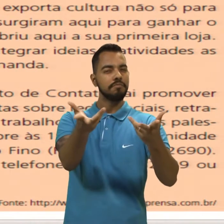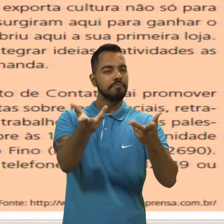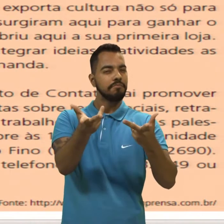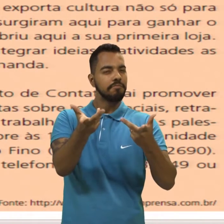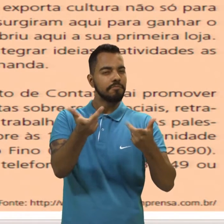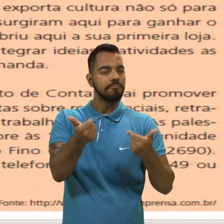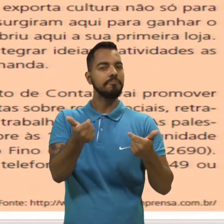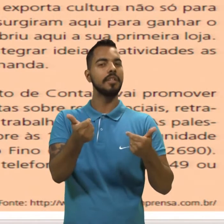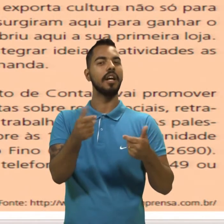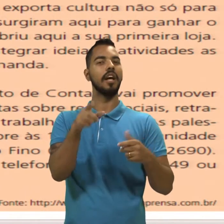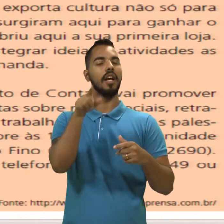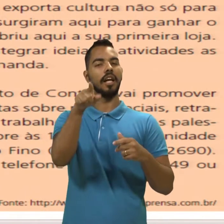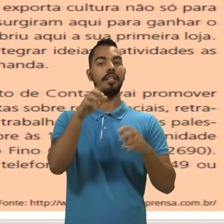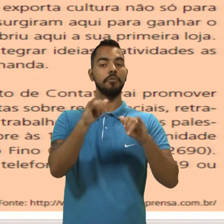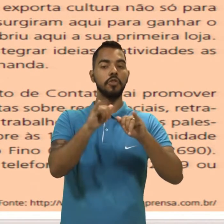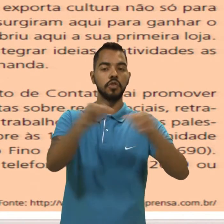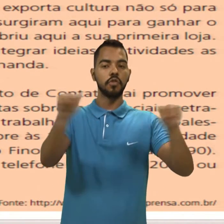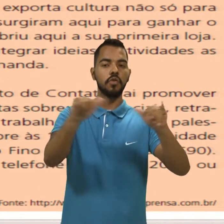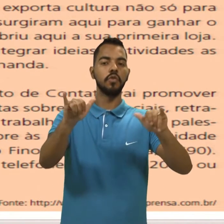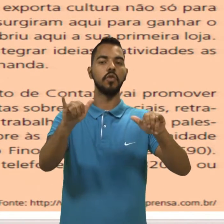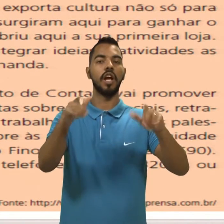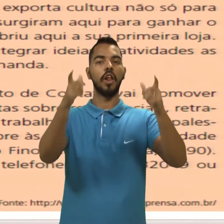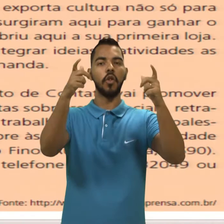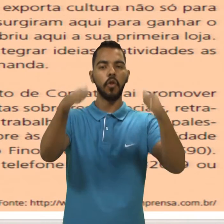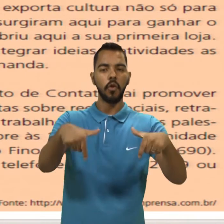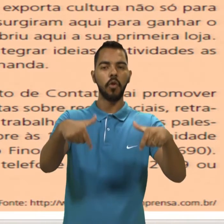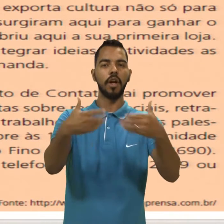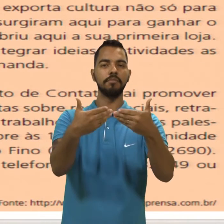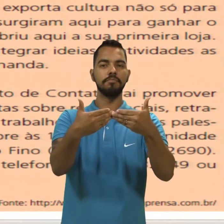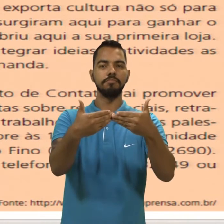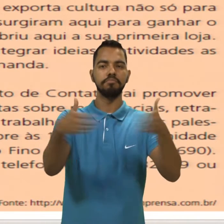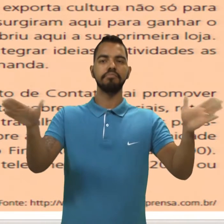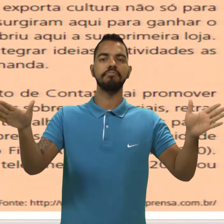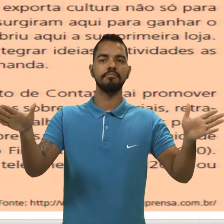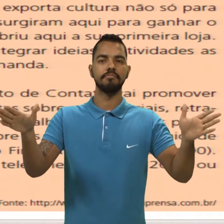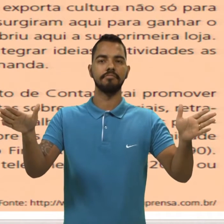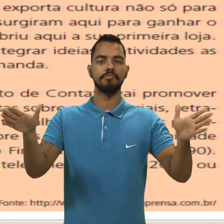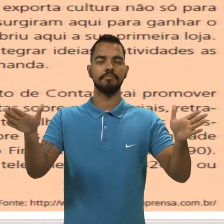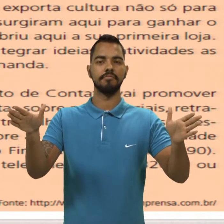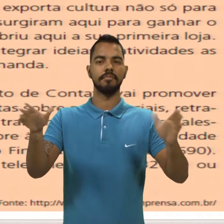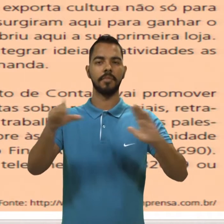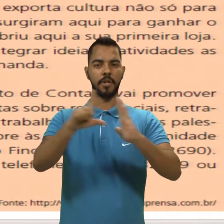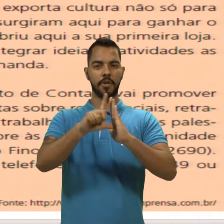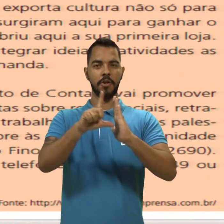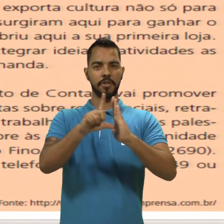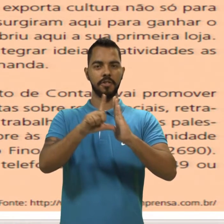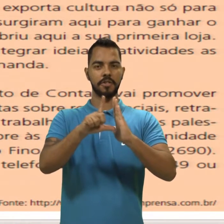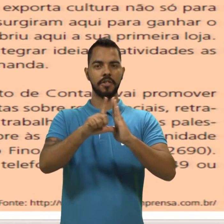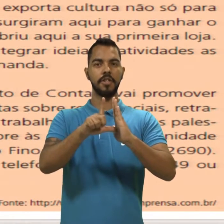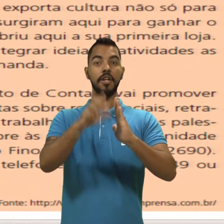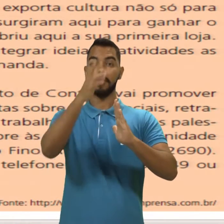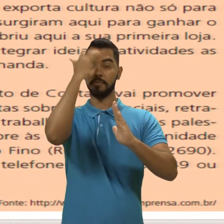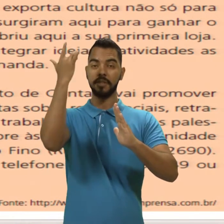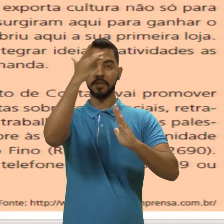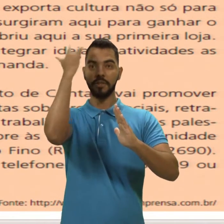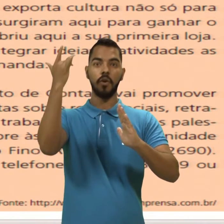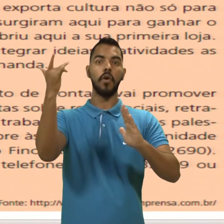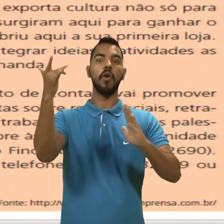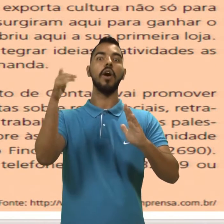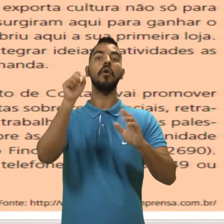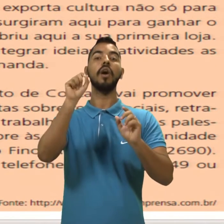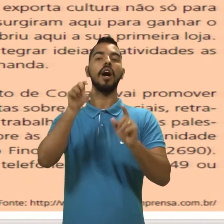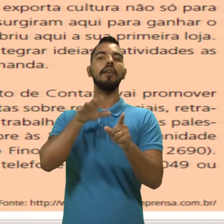evento, para vender não só o que vai ter, como é esse evento, as pessoas que vão frequentar, mas o que vai estar